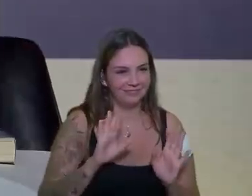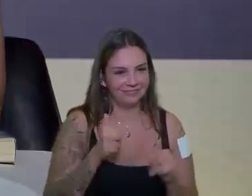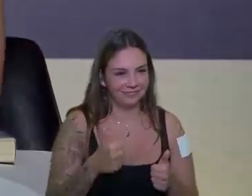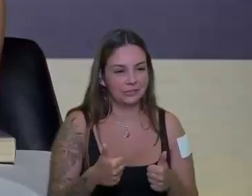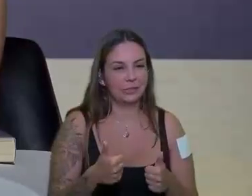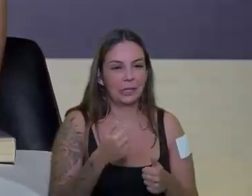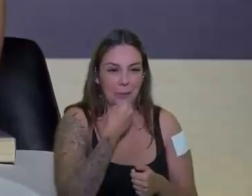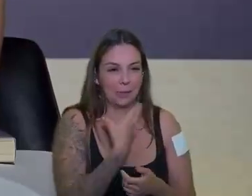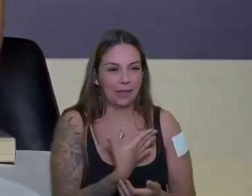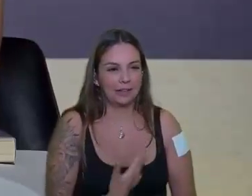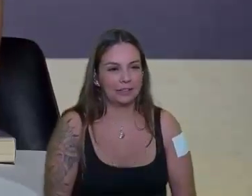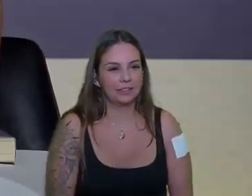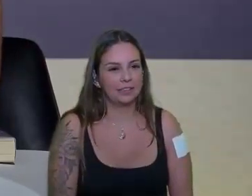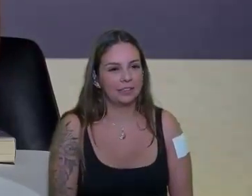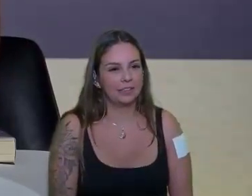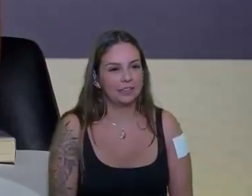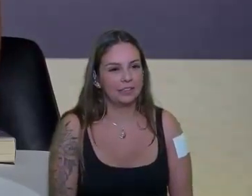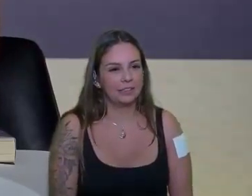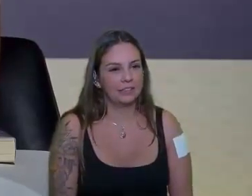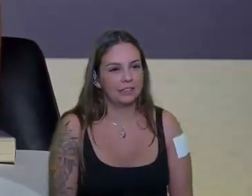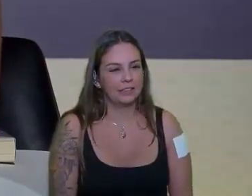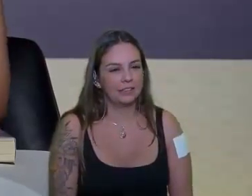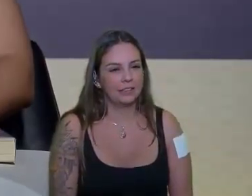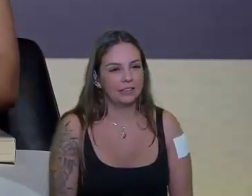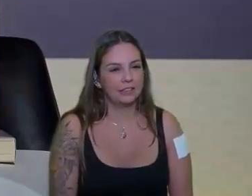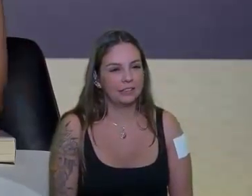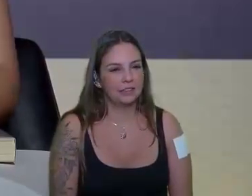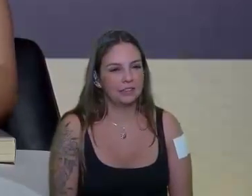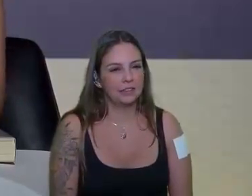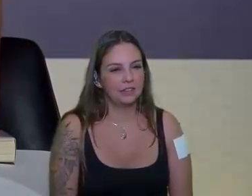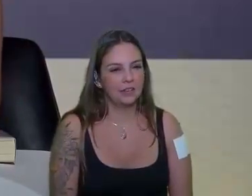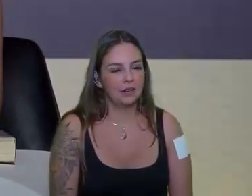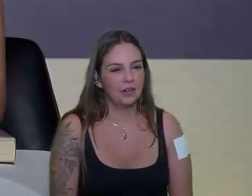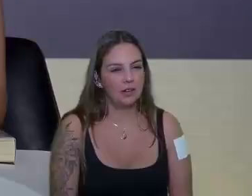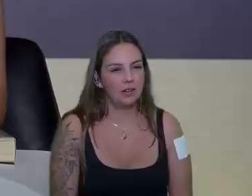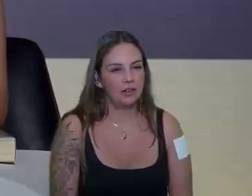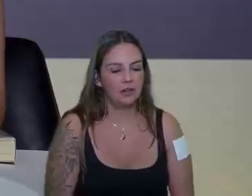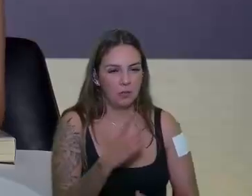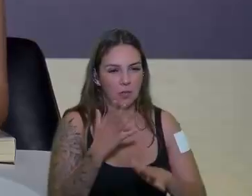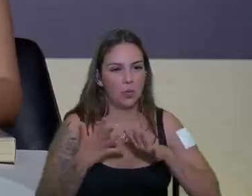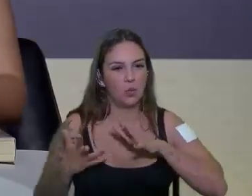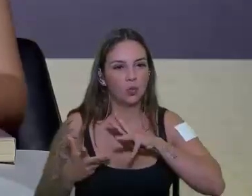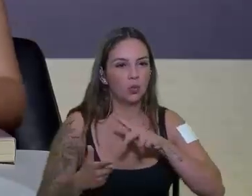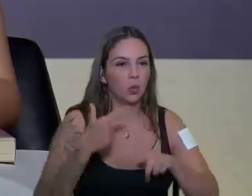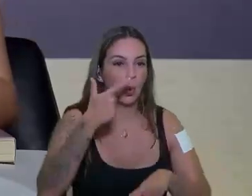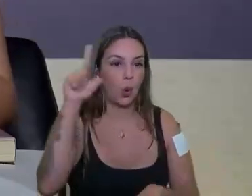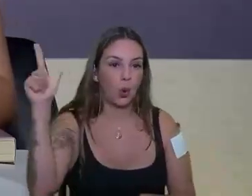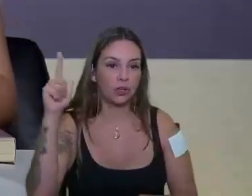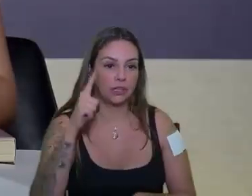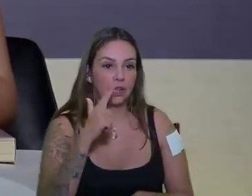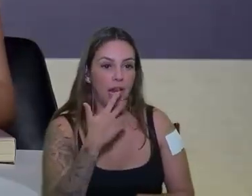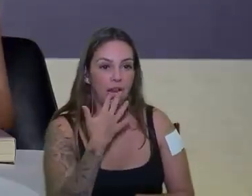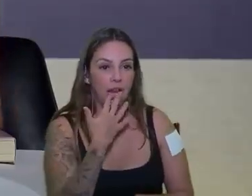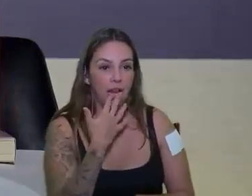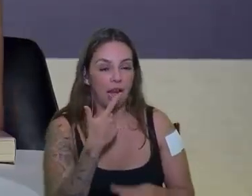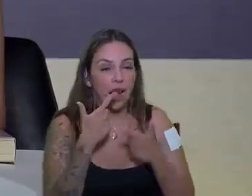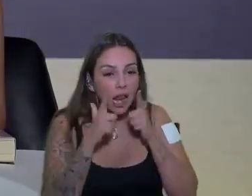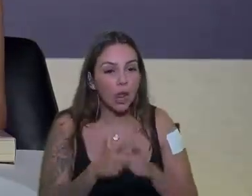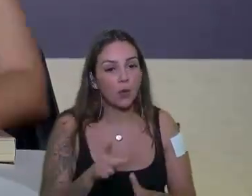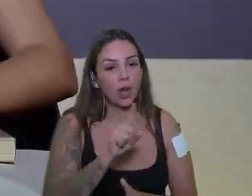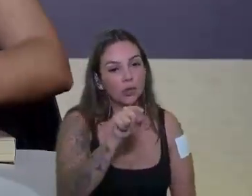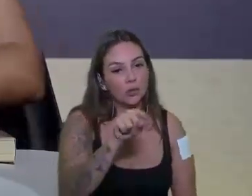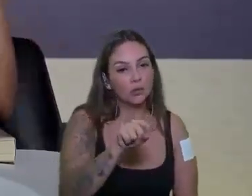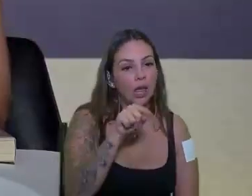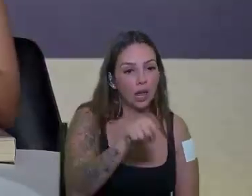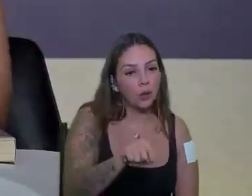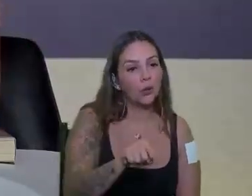bem, você se aposta daquilo e você se depara com um mundo em outra língua que não é a sua, ou